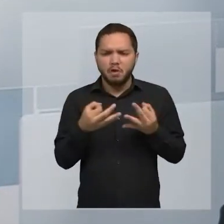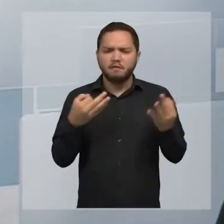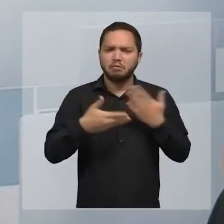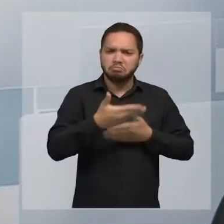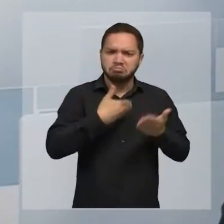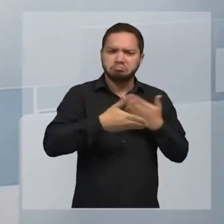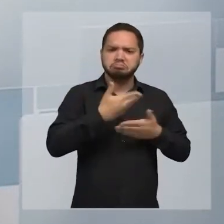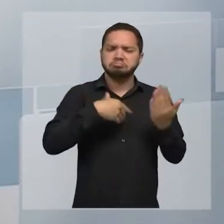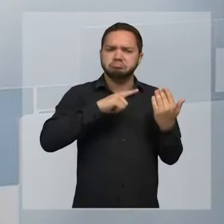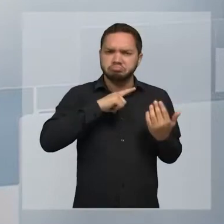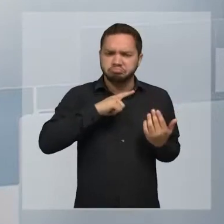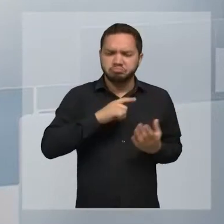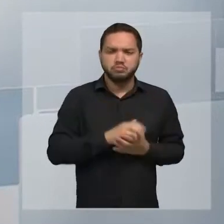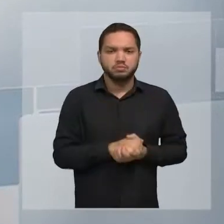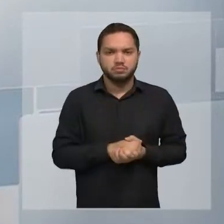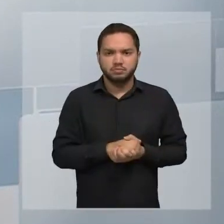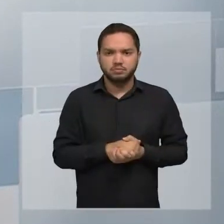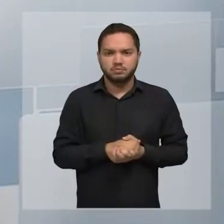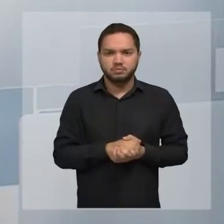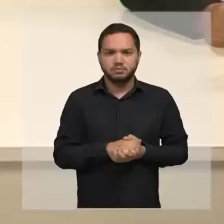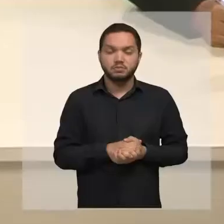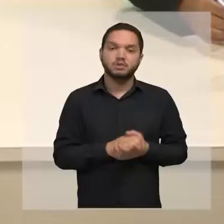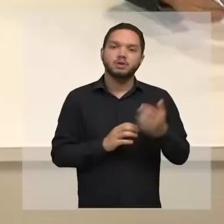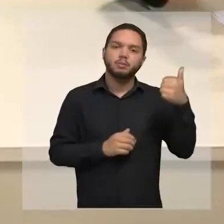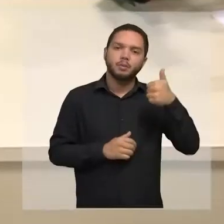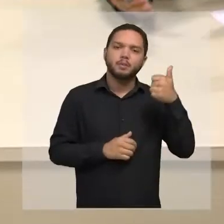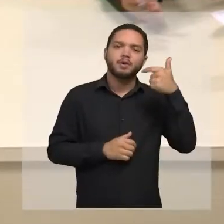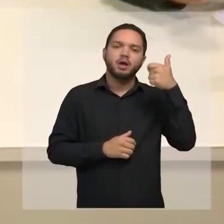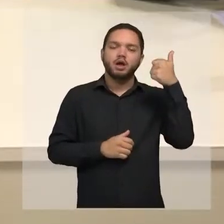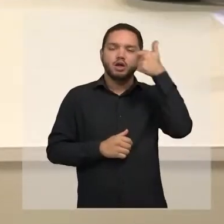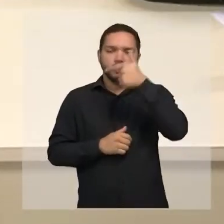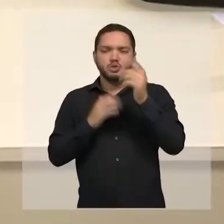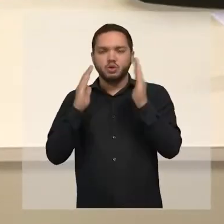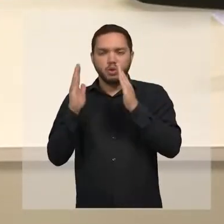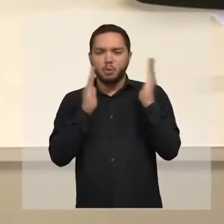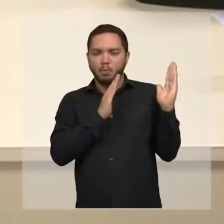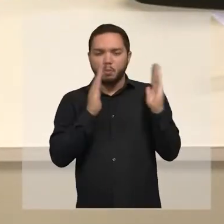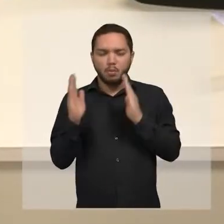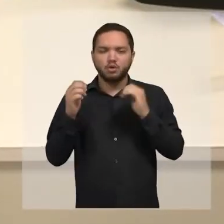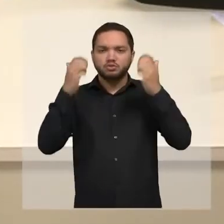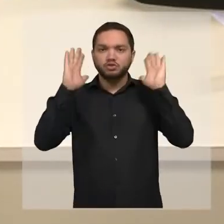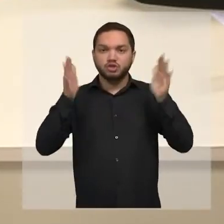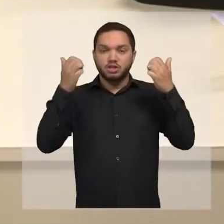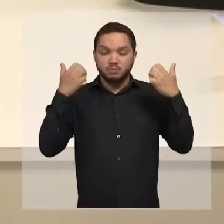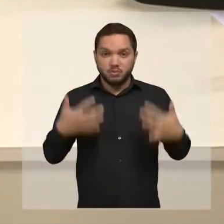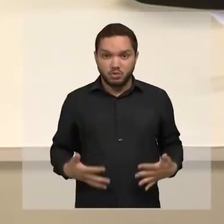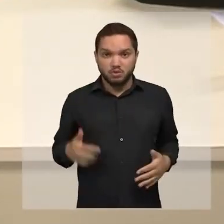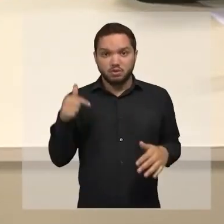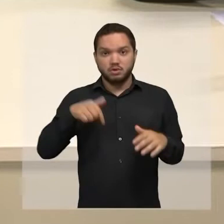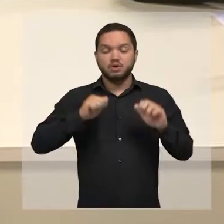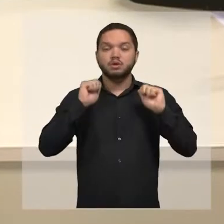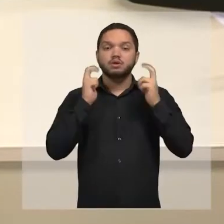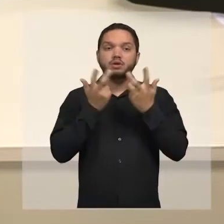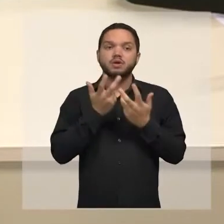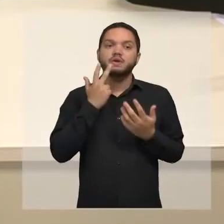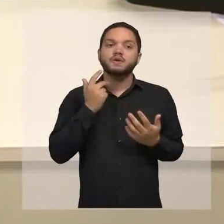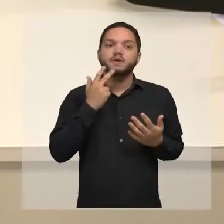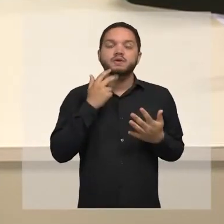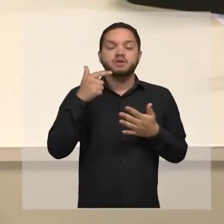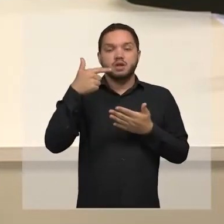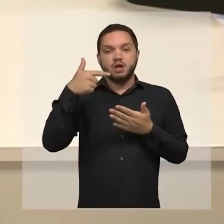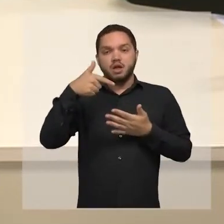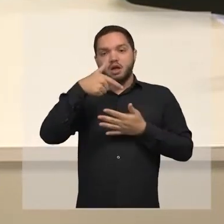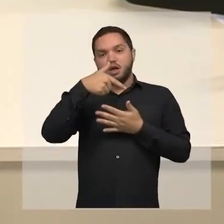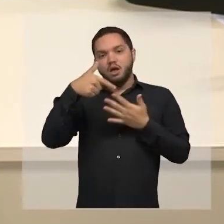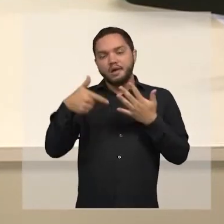Legislativo tão perfeito, né, Paulo? Como nos 2 blocos iniciais nós abordamos, é na Câmara Municipal de